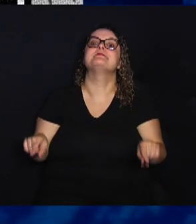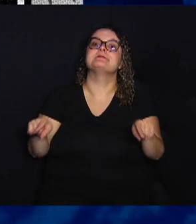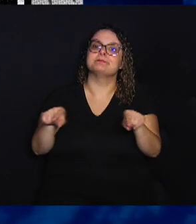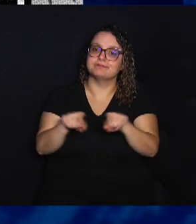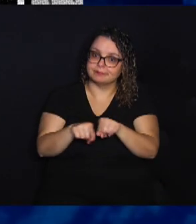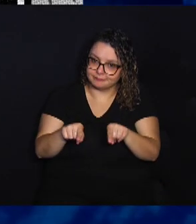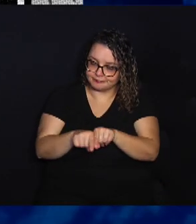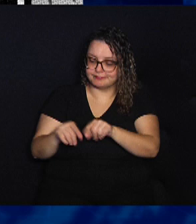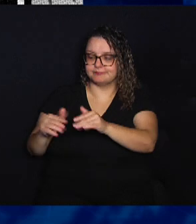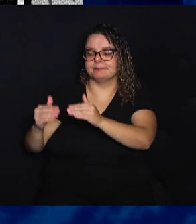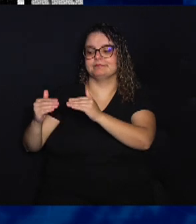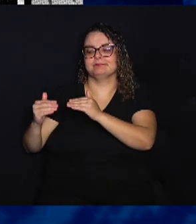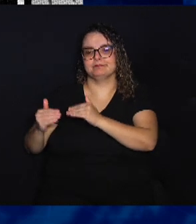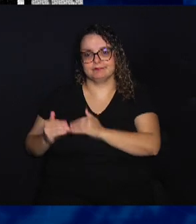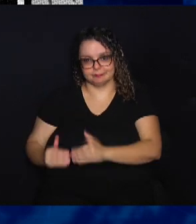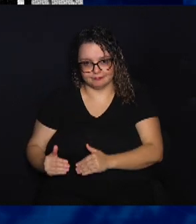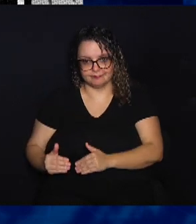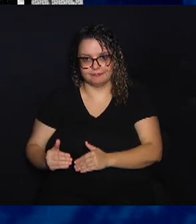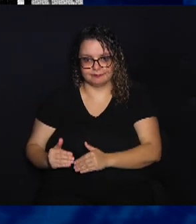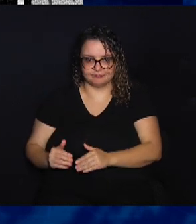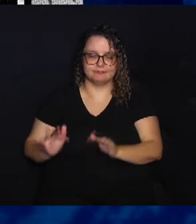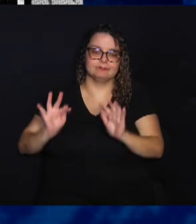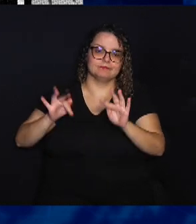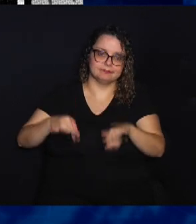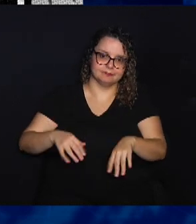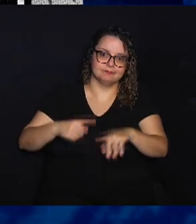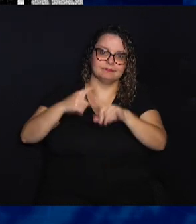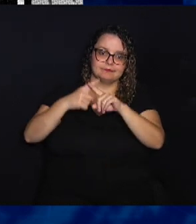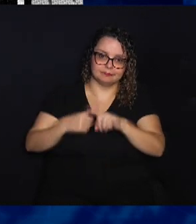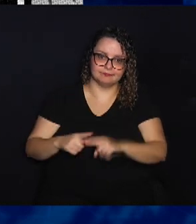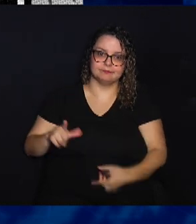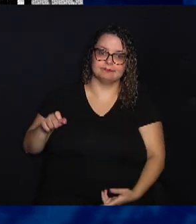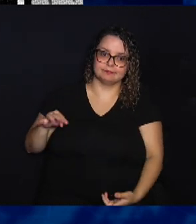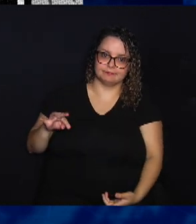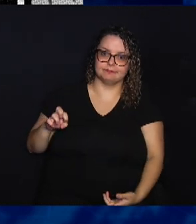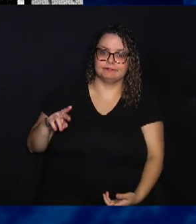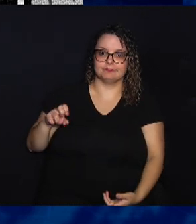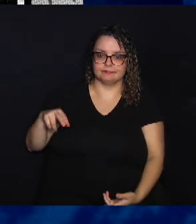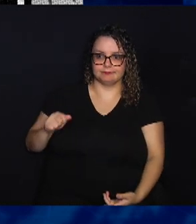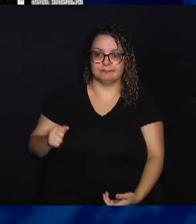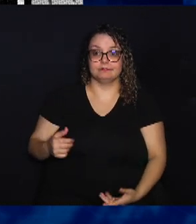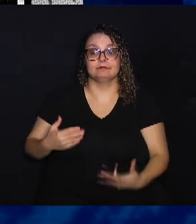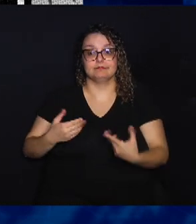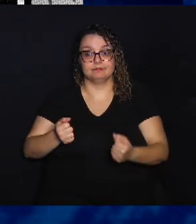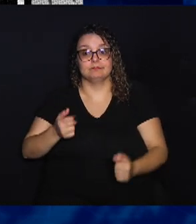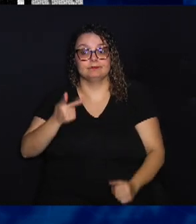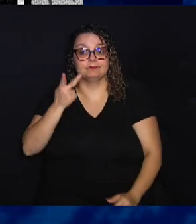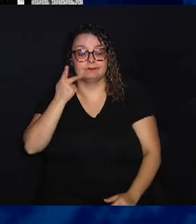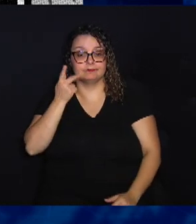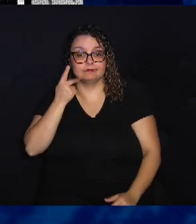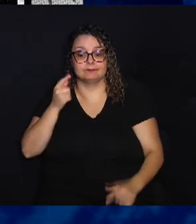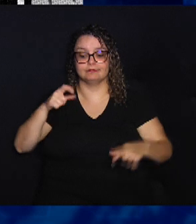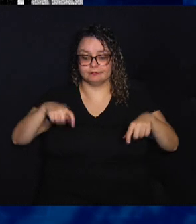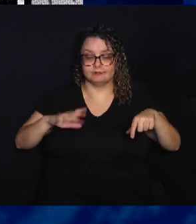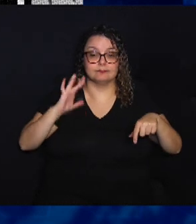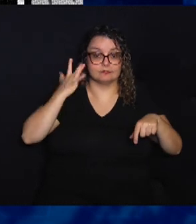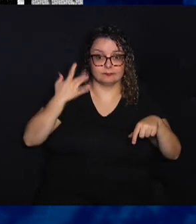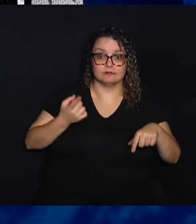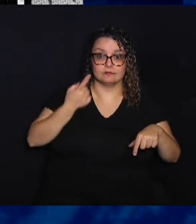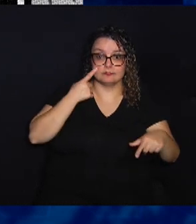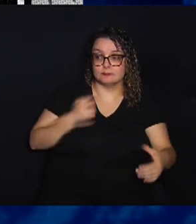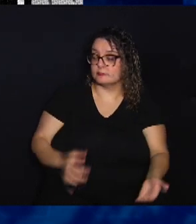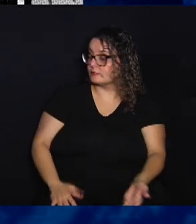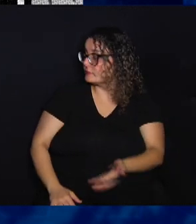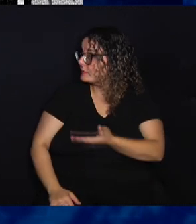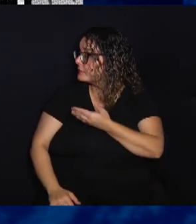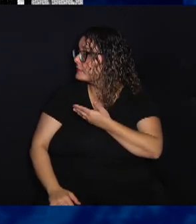foi rebaixado, vai terminar a competição na lanterna, recebe o Ceará no Estádio Brinco de Ouro. Você também vê o confronto